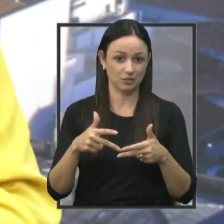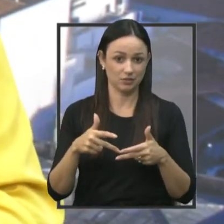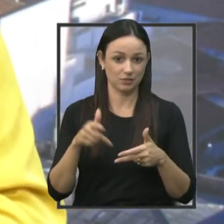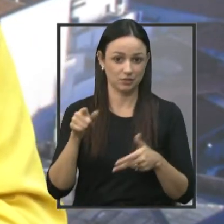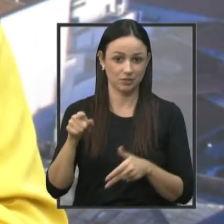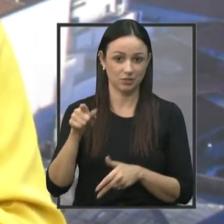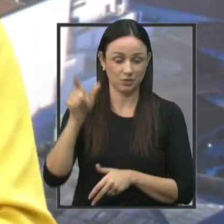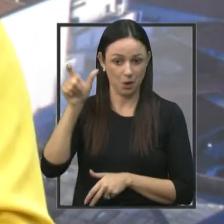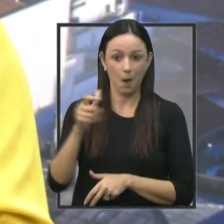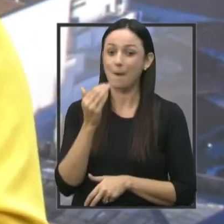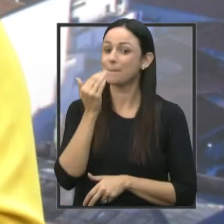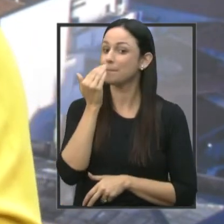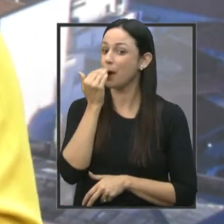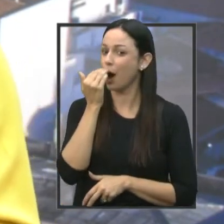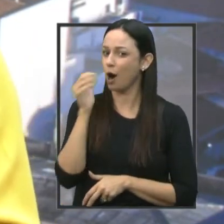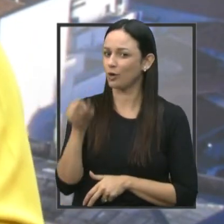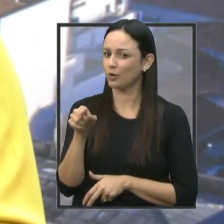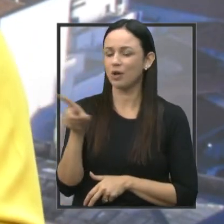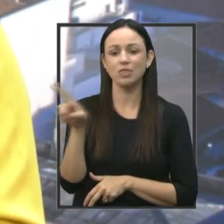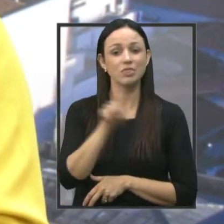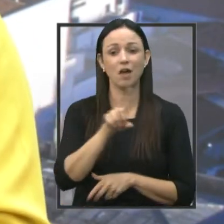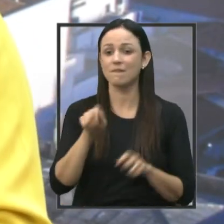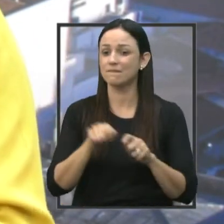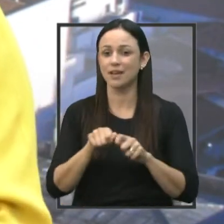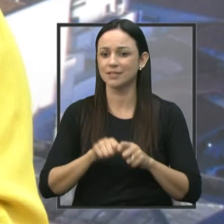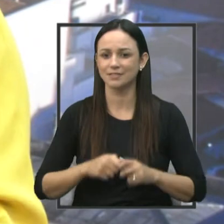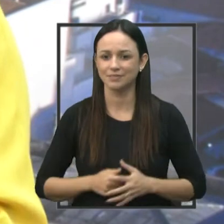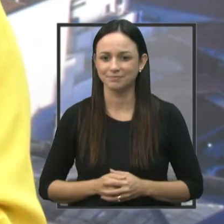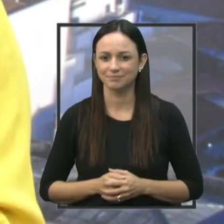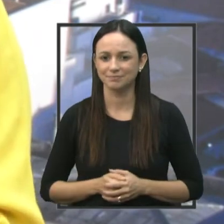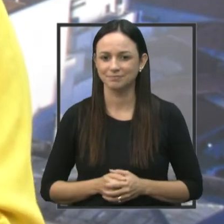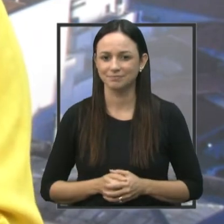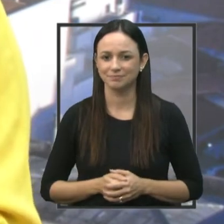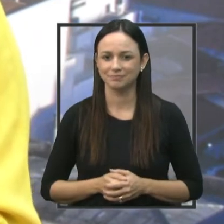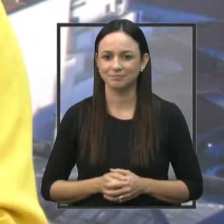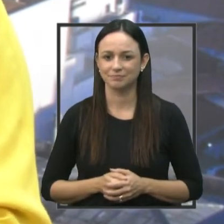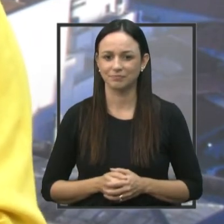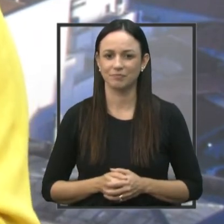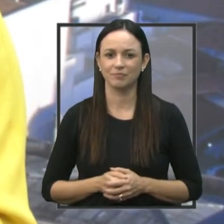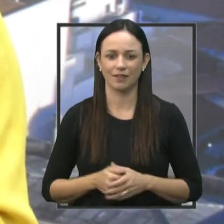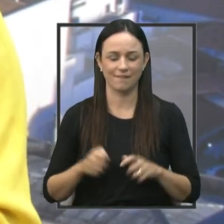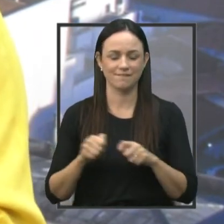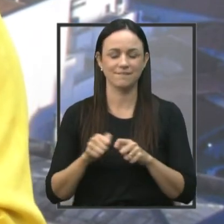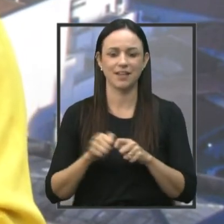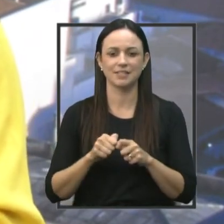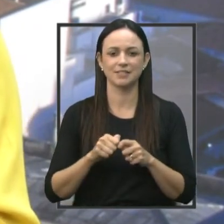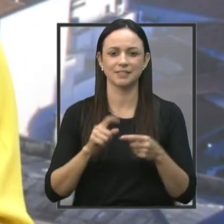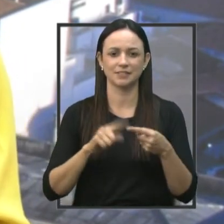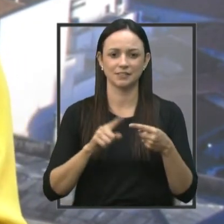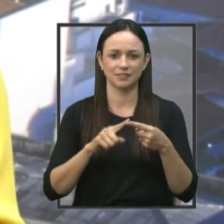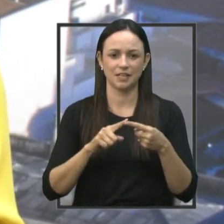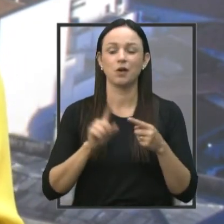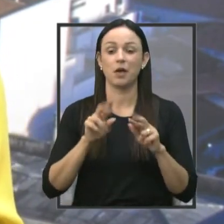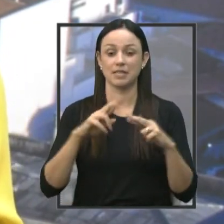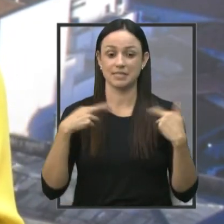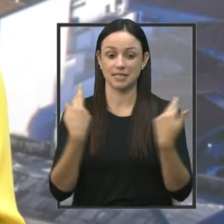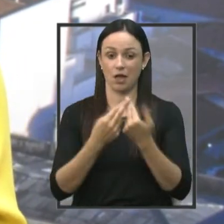o senhor José Carlos Borgo, não o fez. Foi feita uma sessão